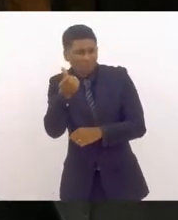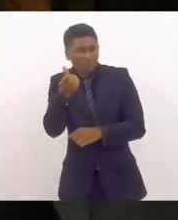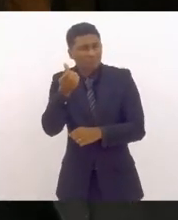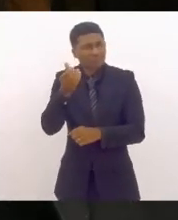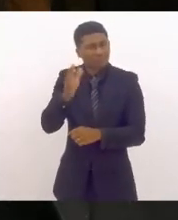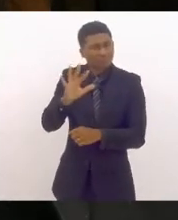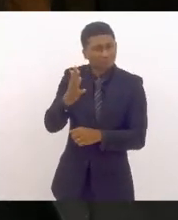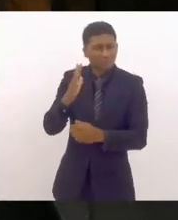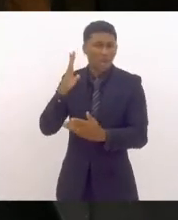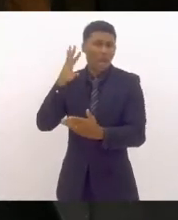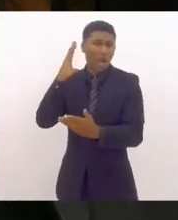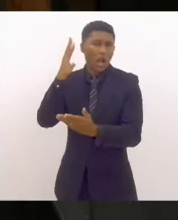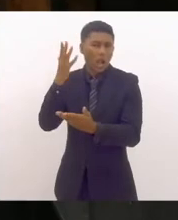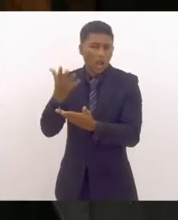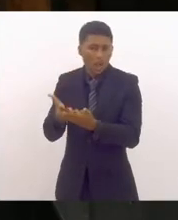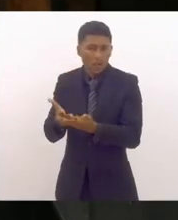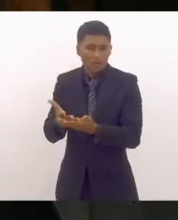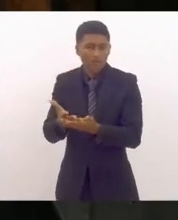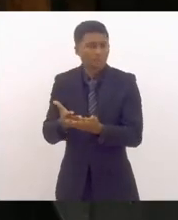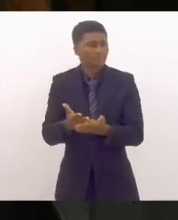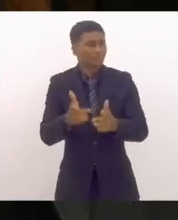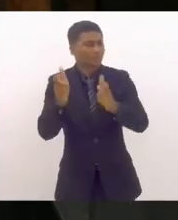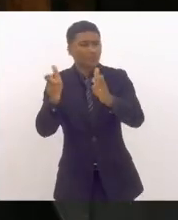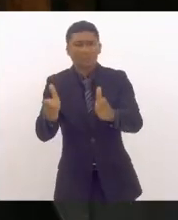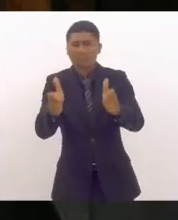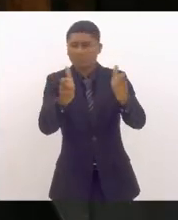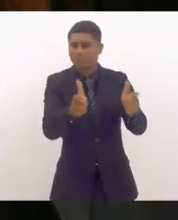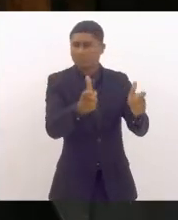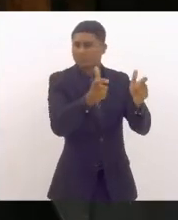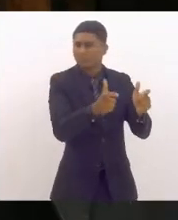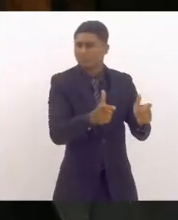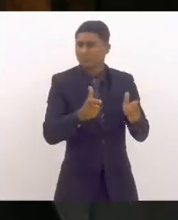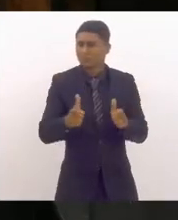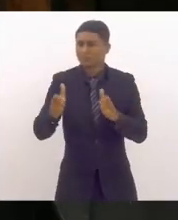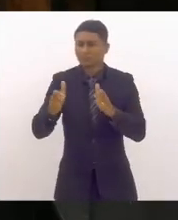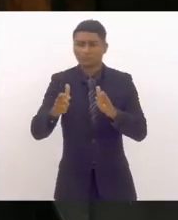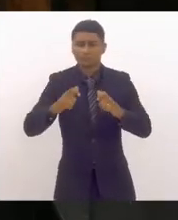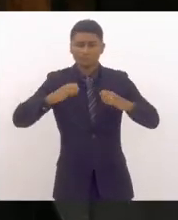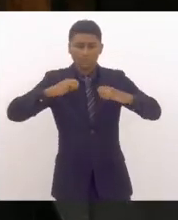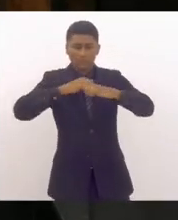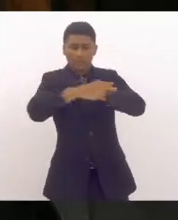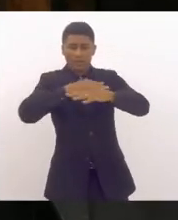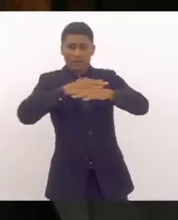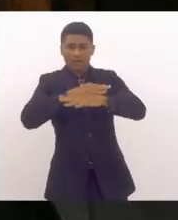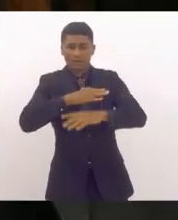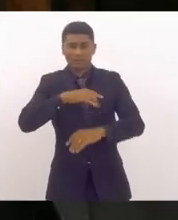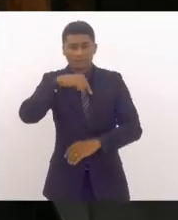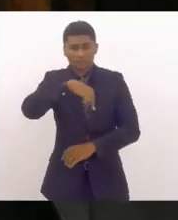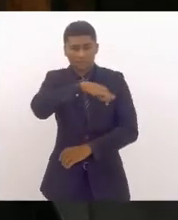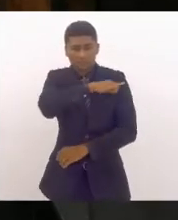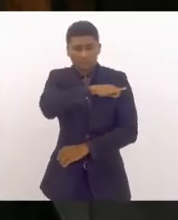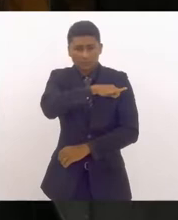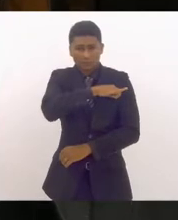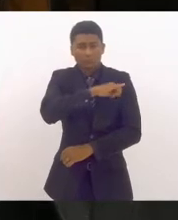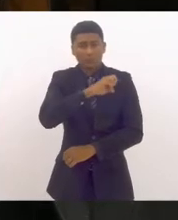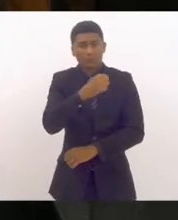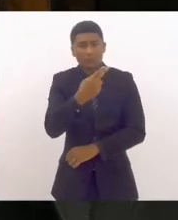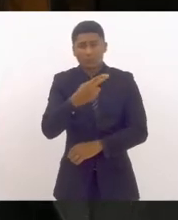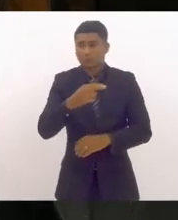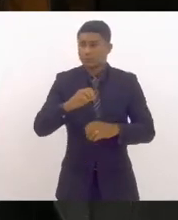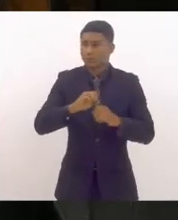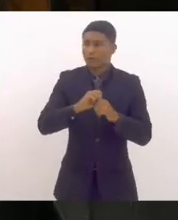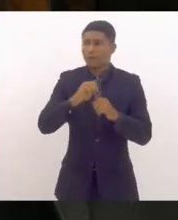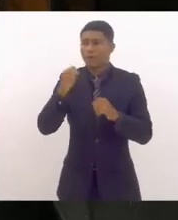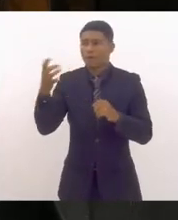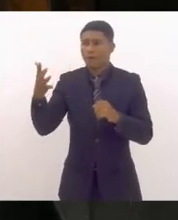e a luz do dia em todos os lugares da região metropolitana fora da região metropolitana